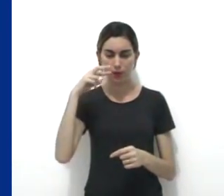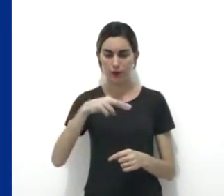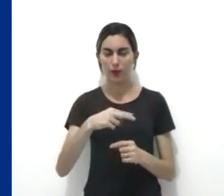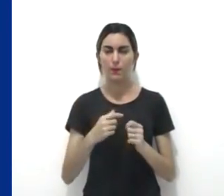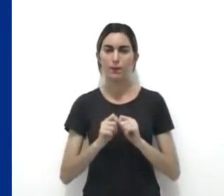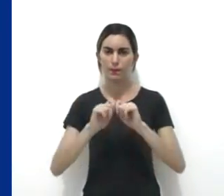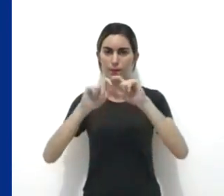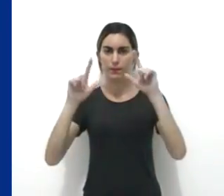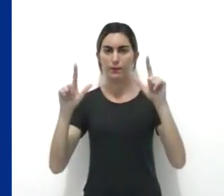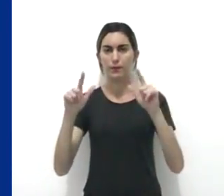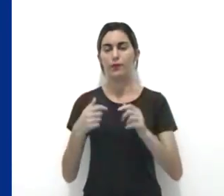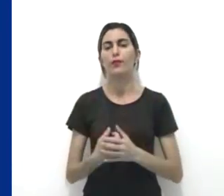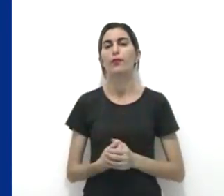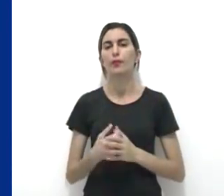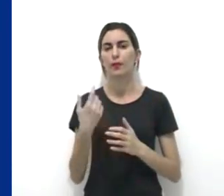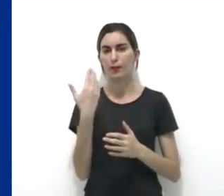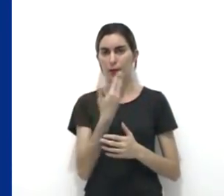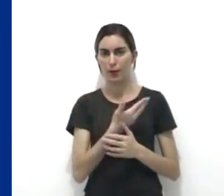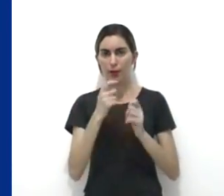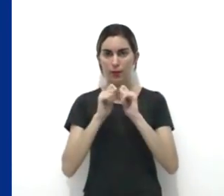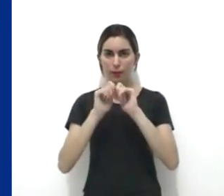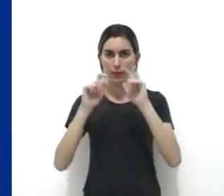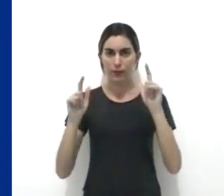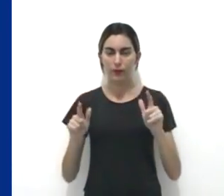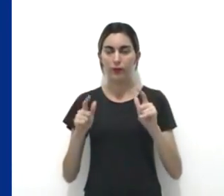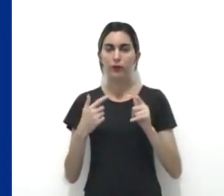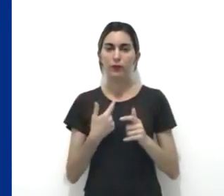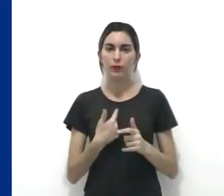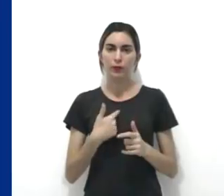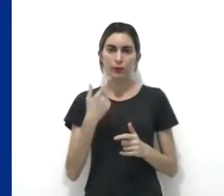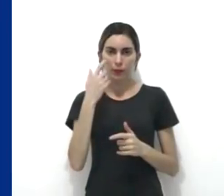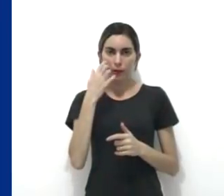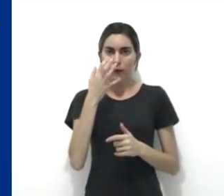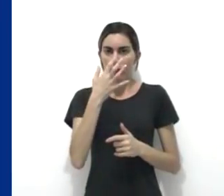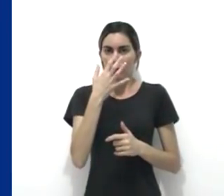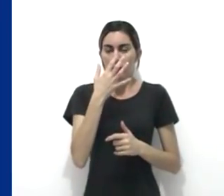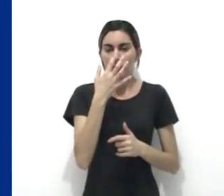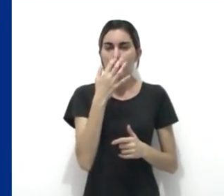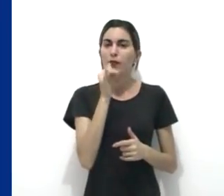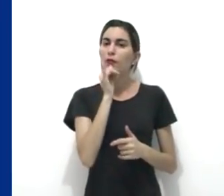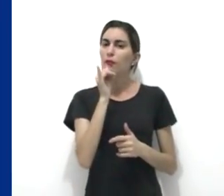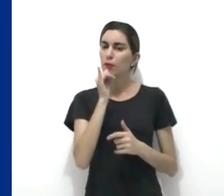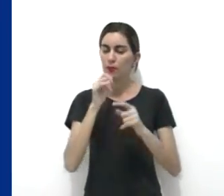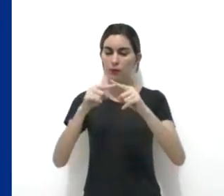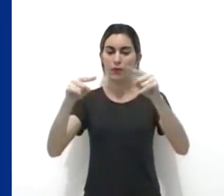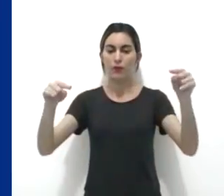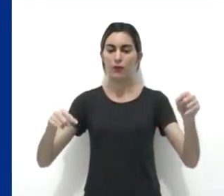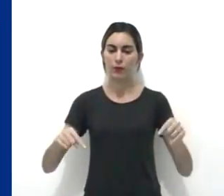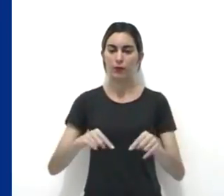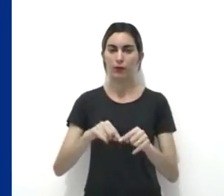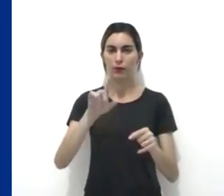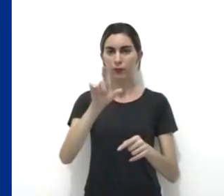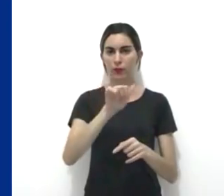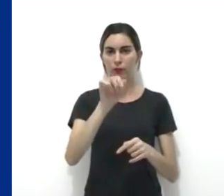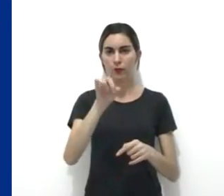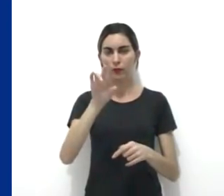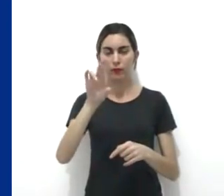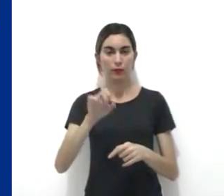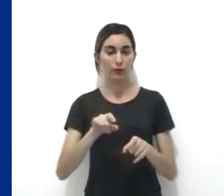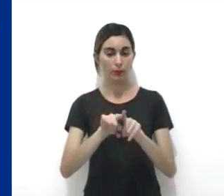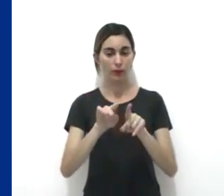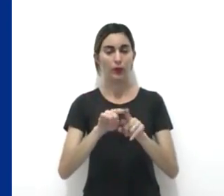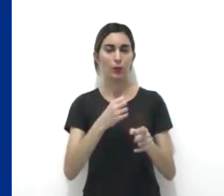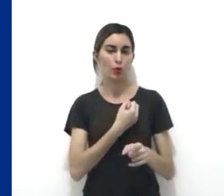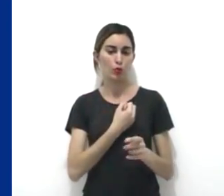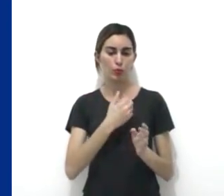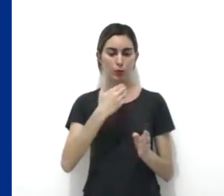na figura que apresenta aí, na imagem que apresenta para vocês, podem observar um exemplo de um tabuleiro de xadrez. Também há